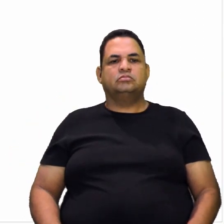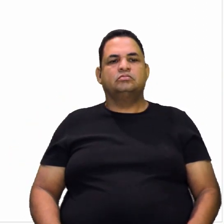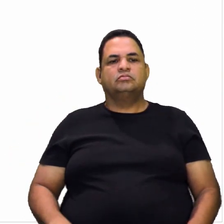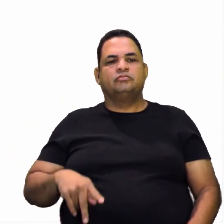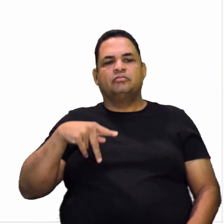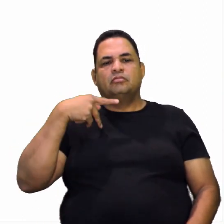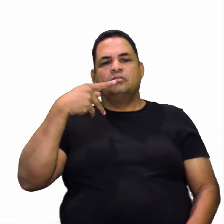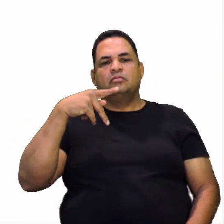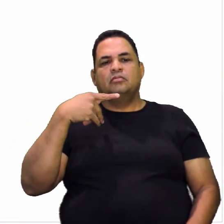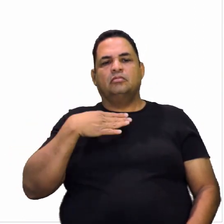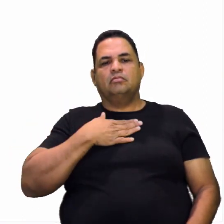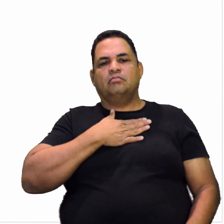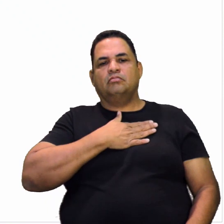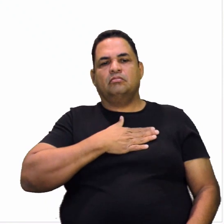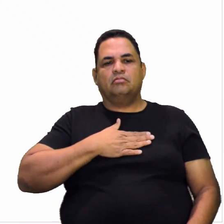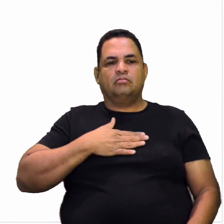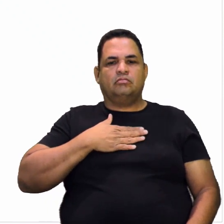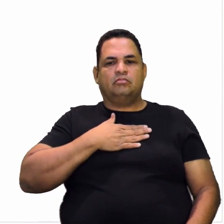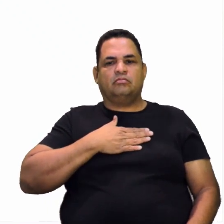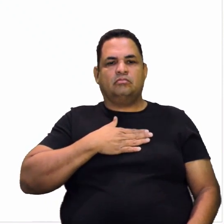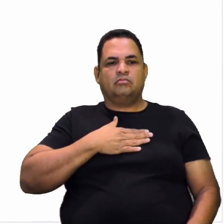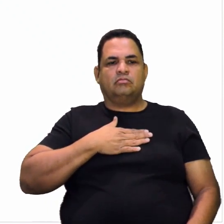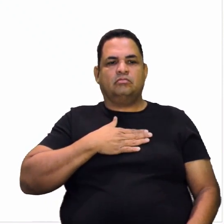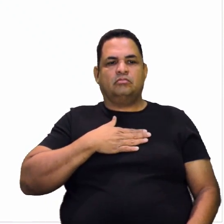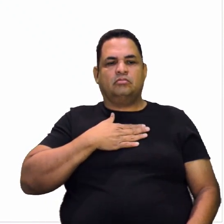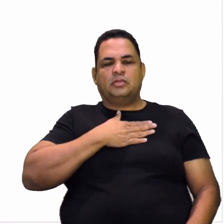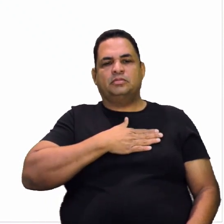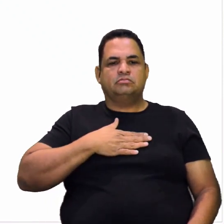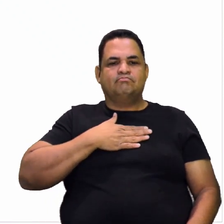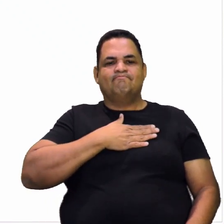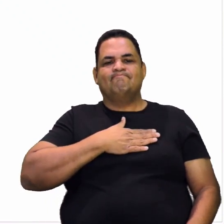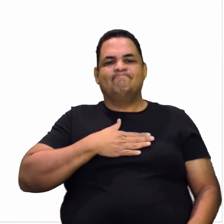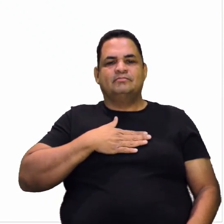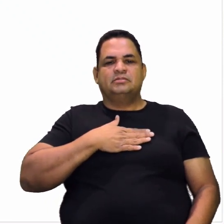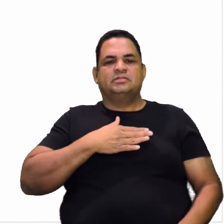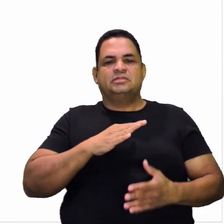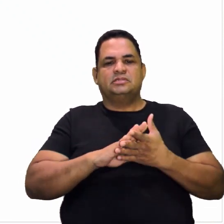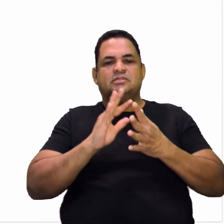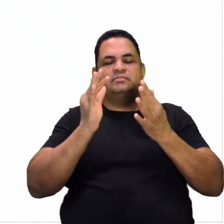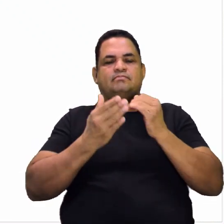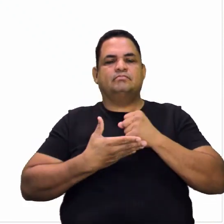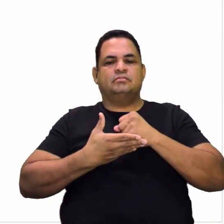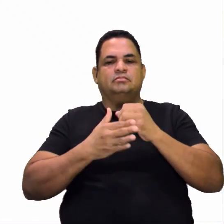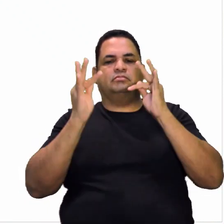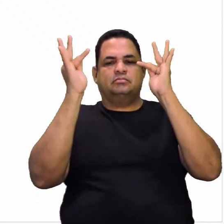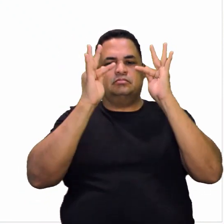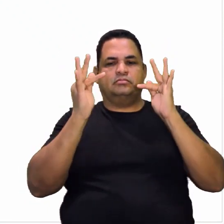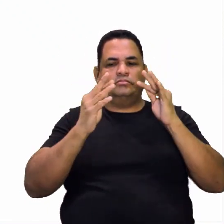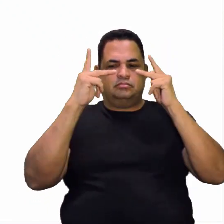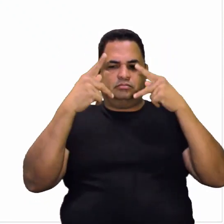Pregava aí a abstenção do prazer, base da felicidade humana.